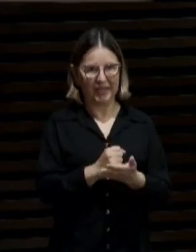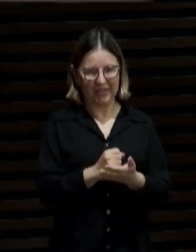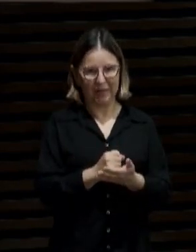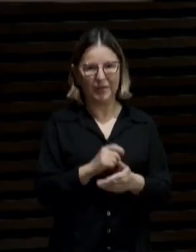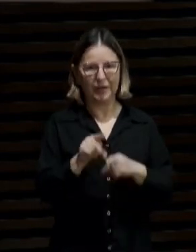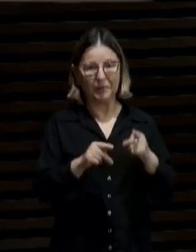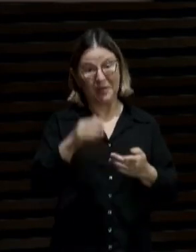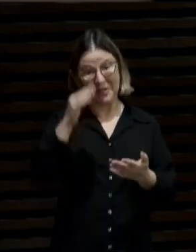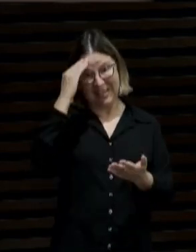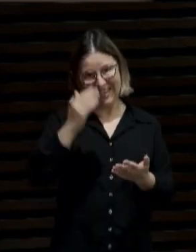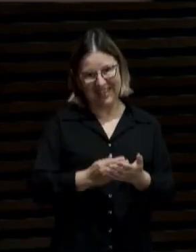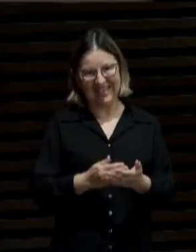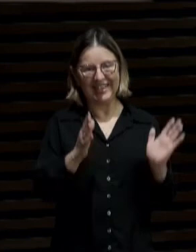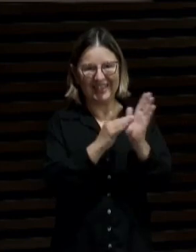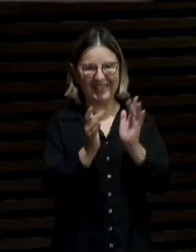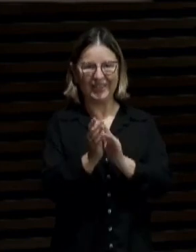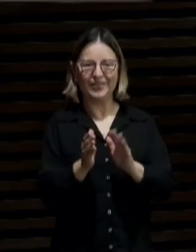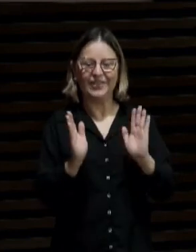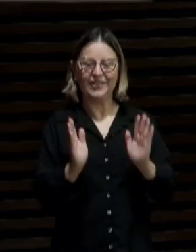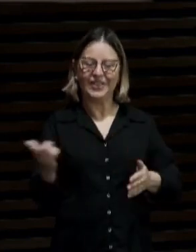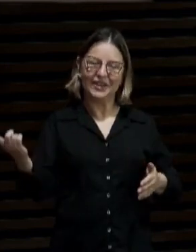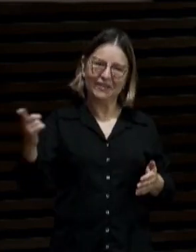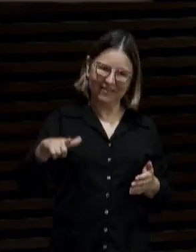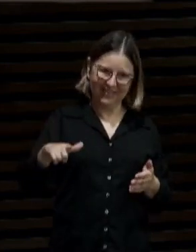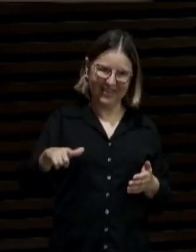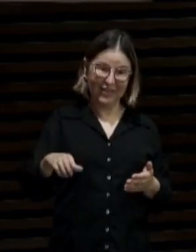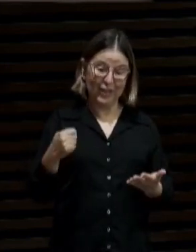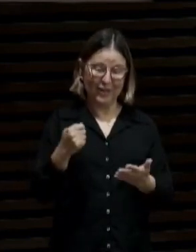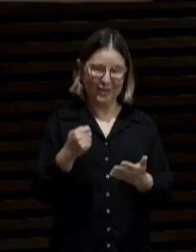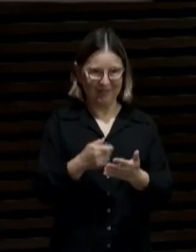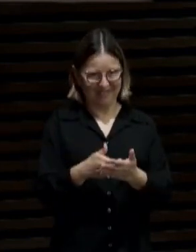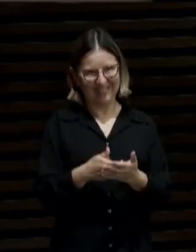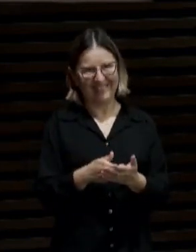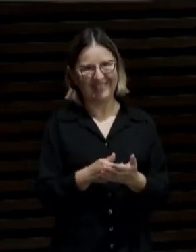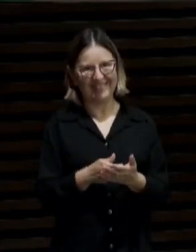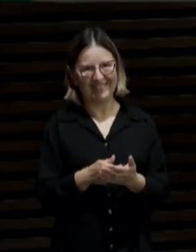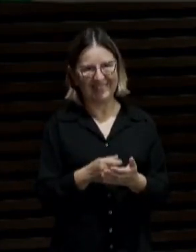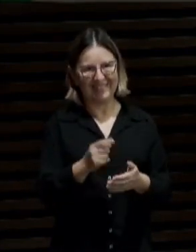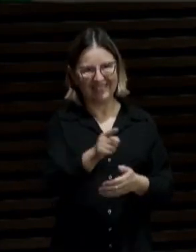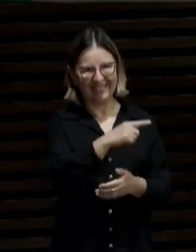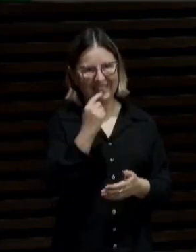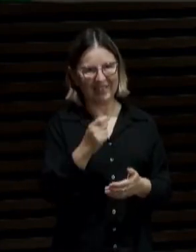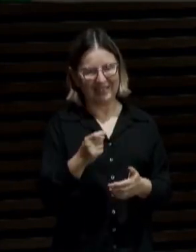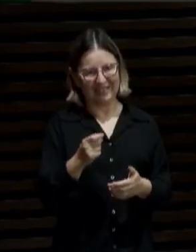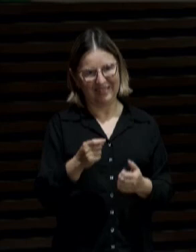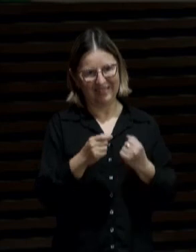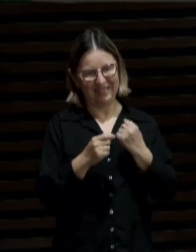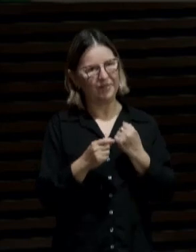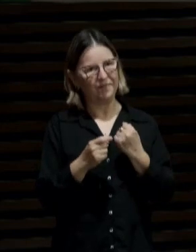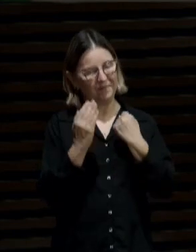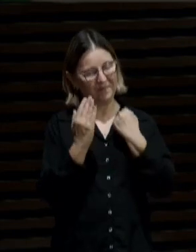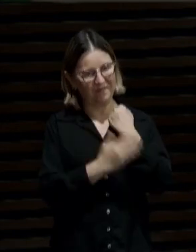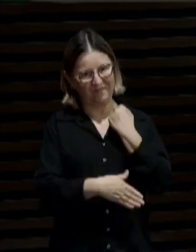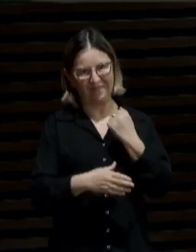Satisfez a Deus e nos deu nova vida. Israel sabia, a gente leu. A gente viu aqui em Isaías 53, lemos